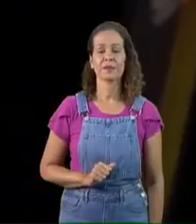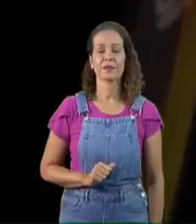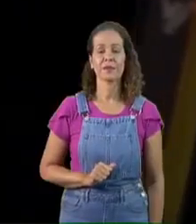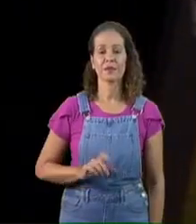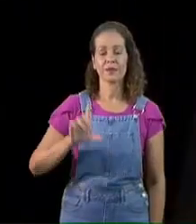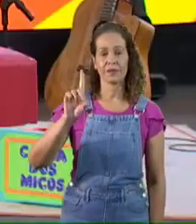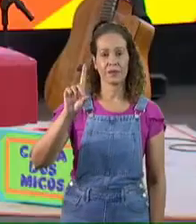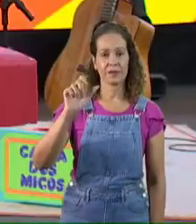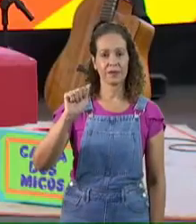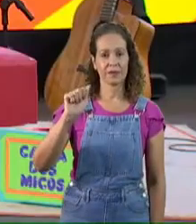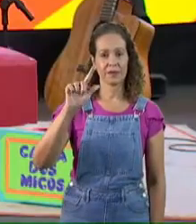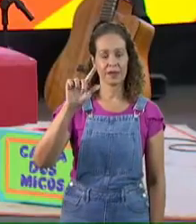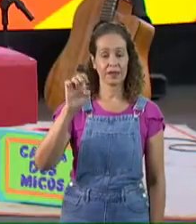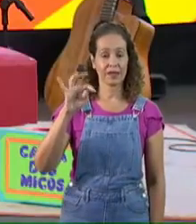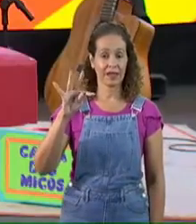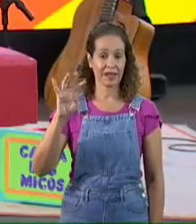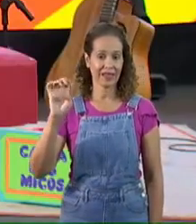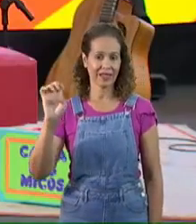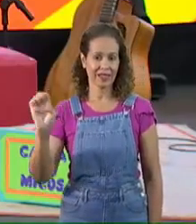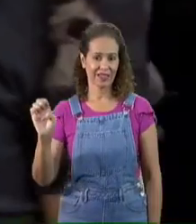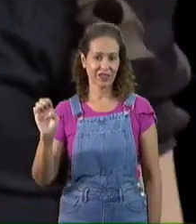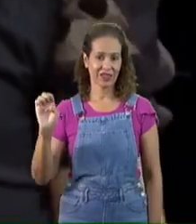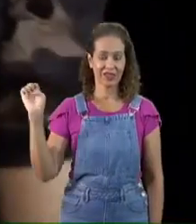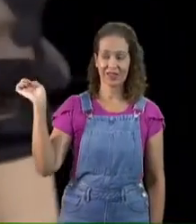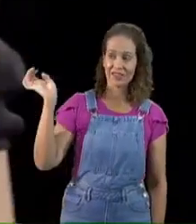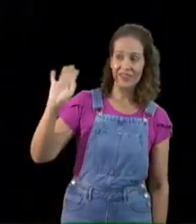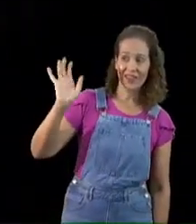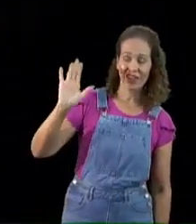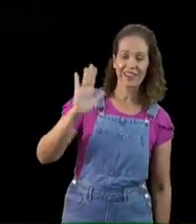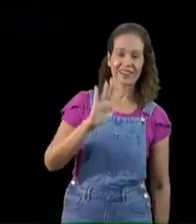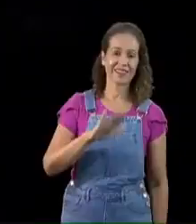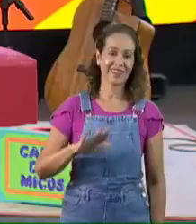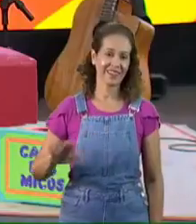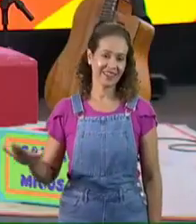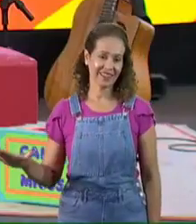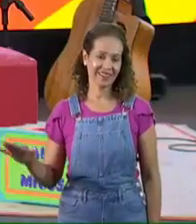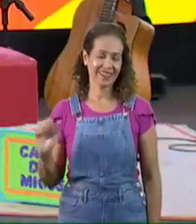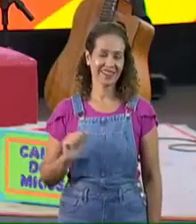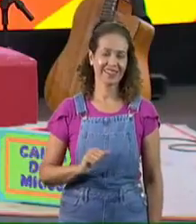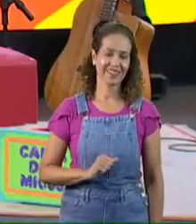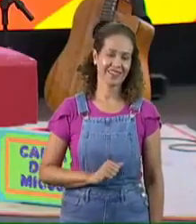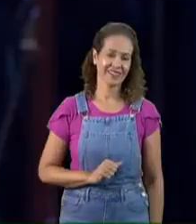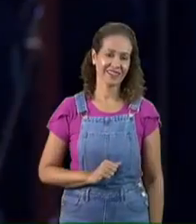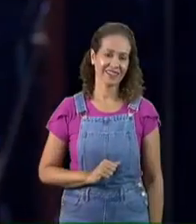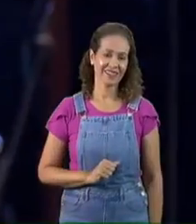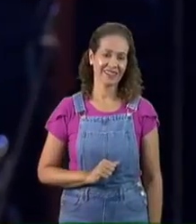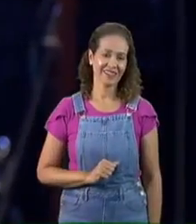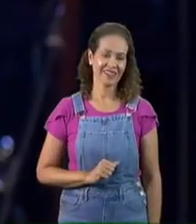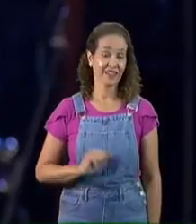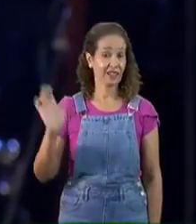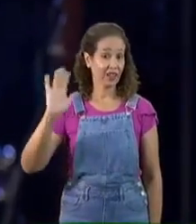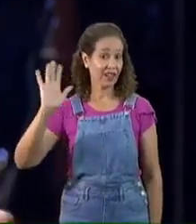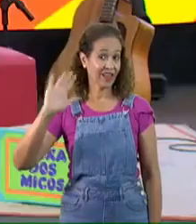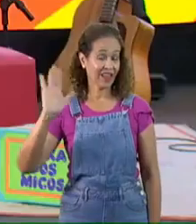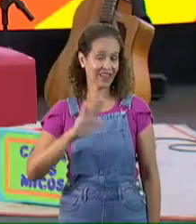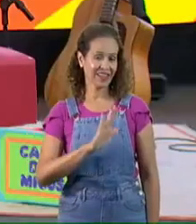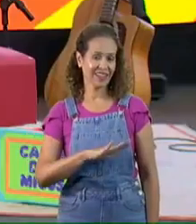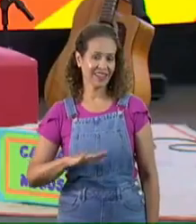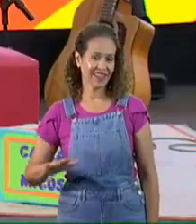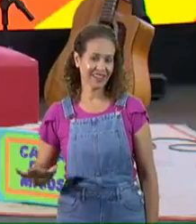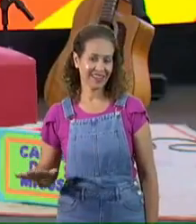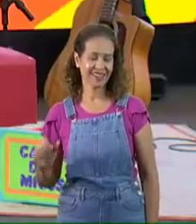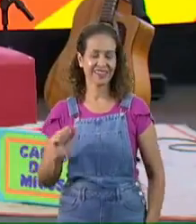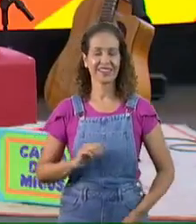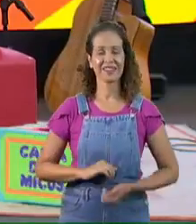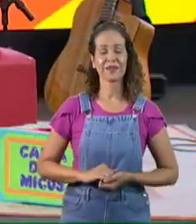Dalet. Dá um oi lá para as crianças, Dalet. Oi, crianças. Ai, fala. Oi, crianças. Ah,